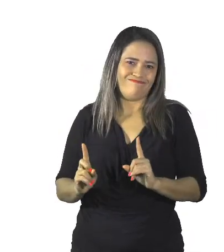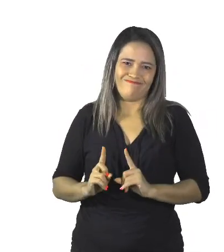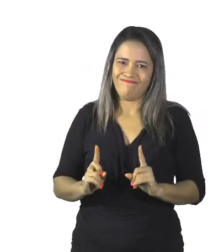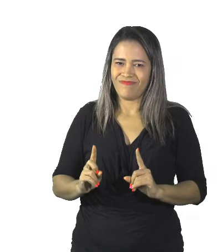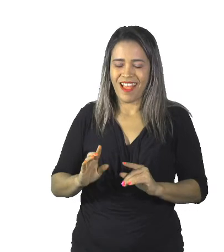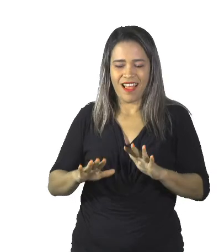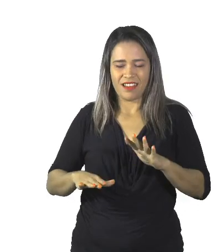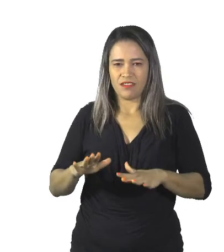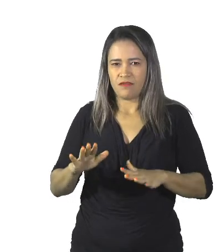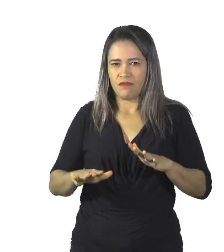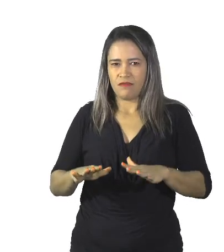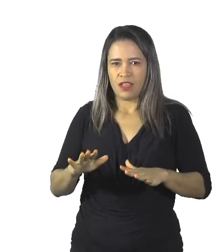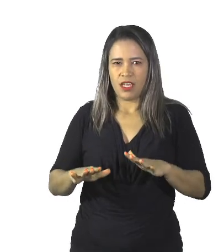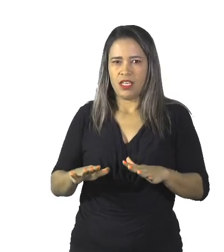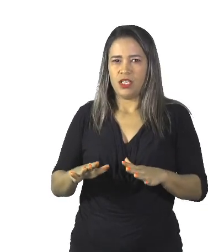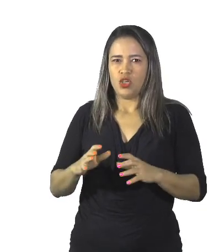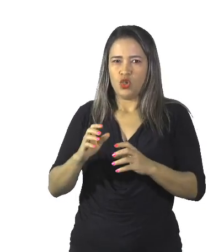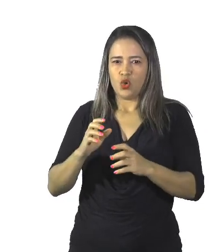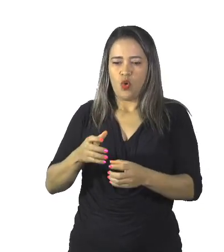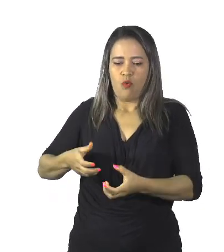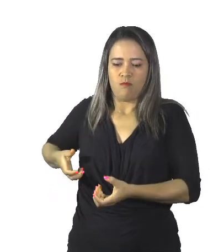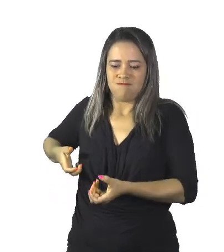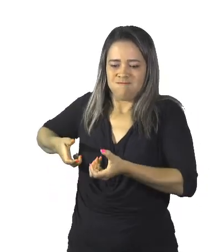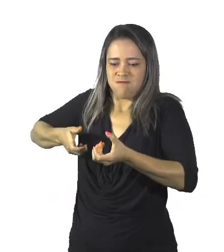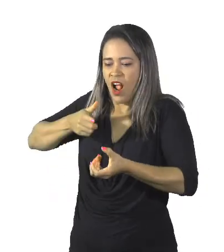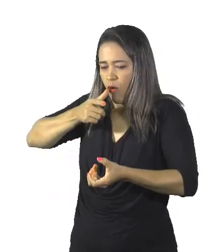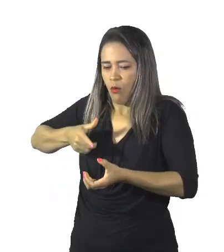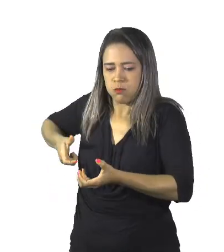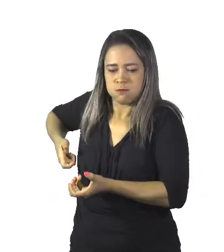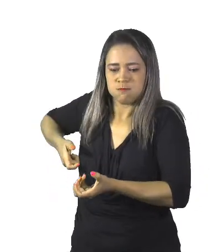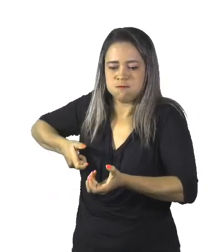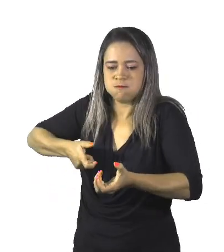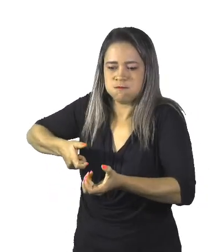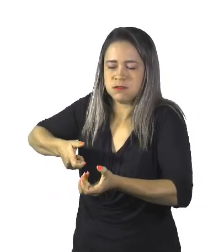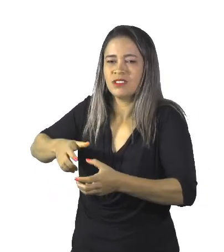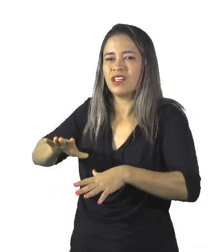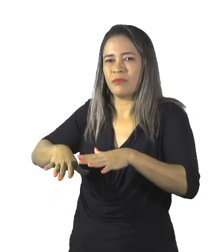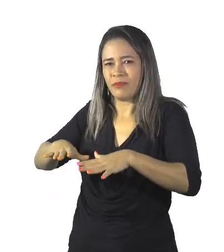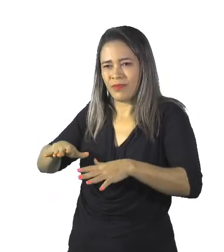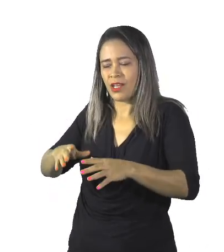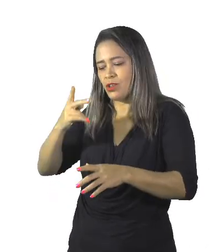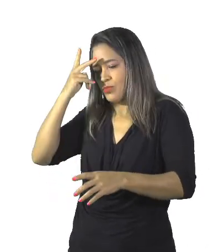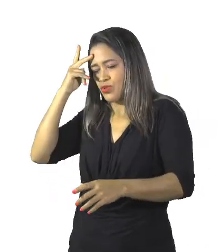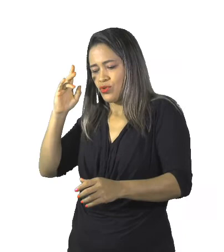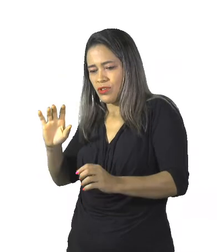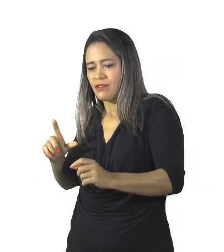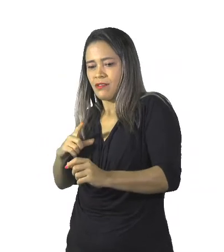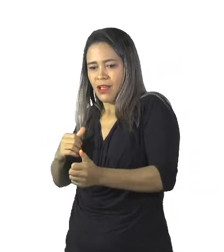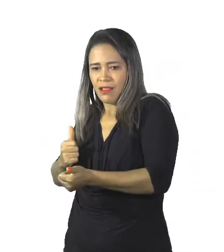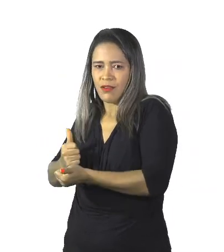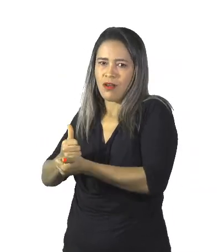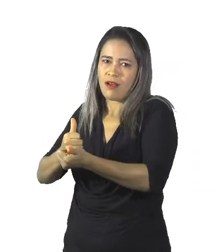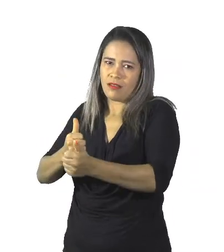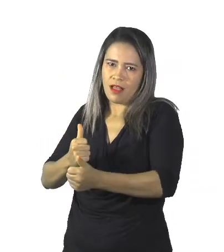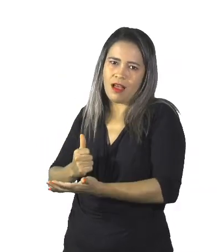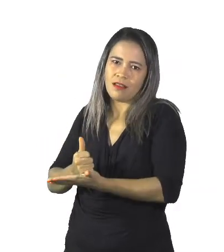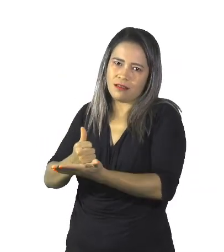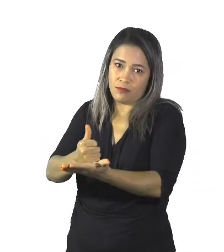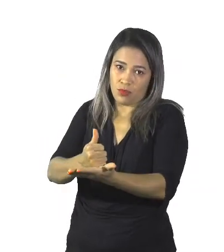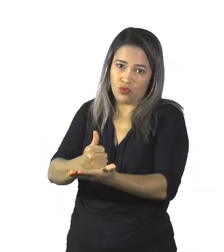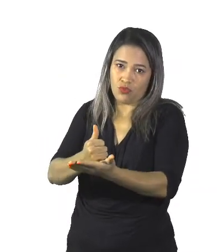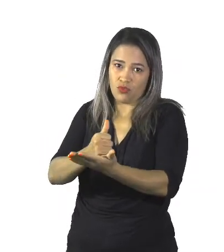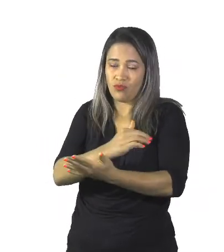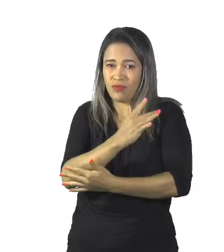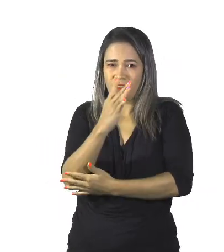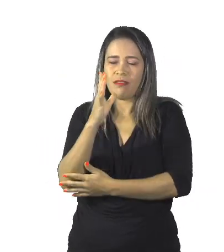Às vezes o corpo de bombeiros, juntamente com outros órgãos de proteção aí, do meio ambiente,